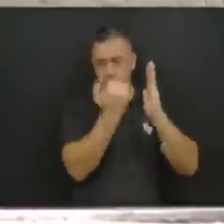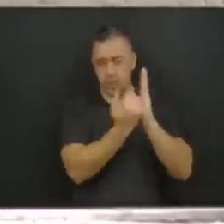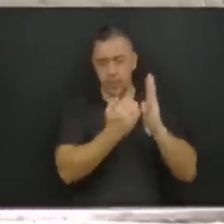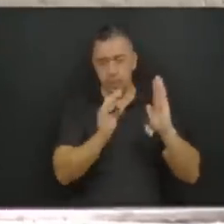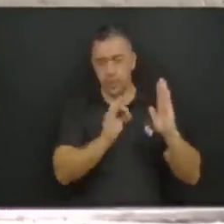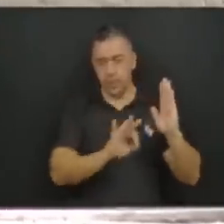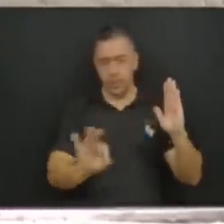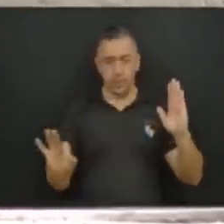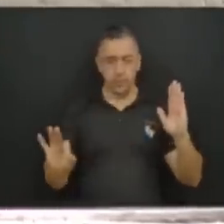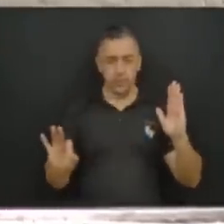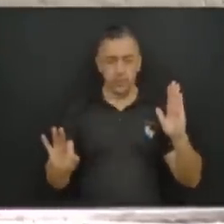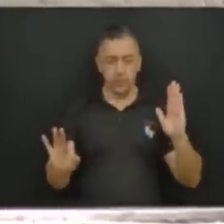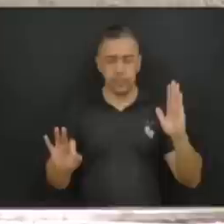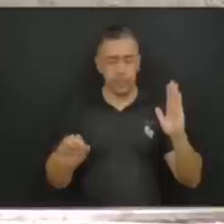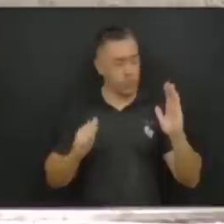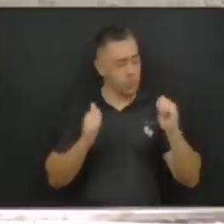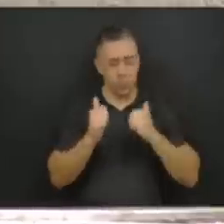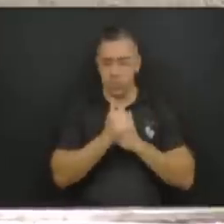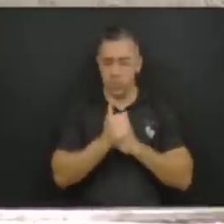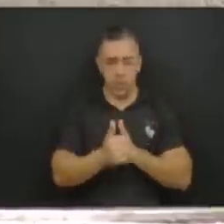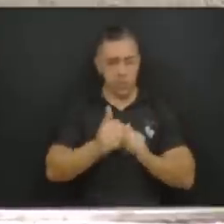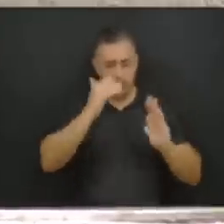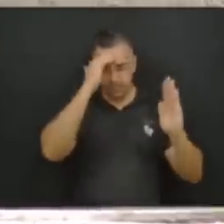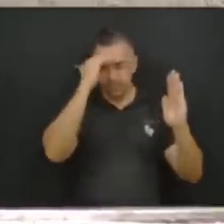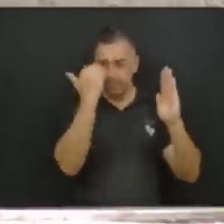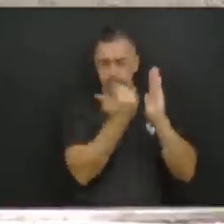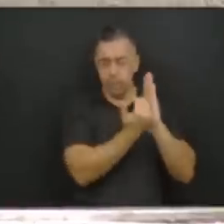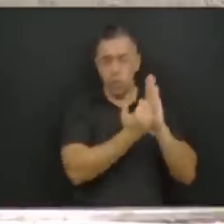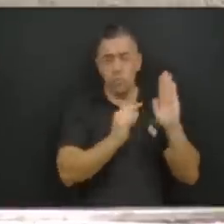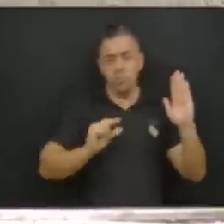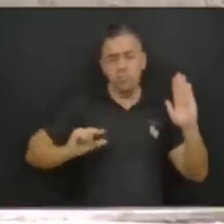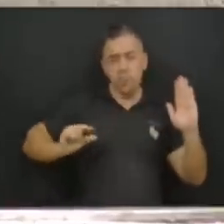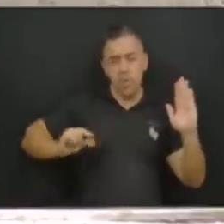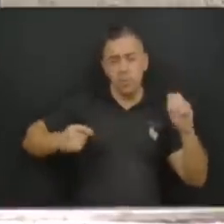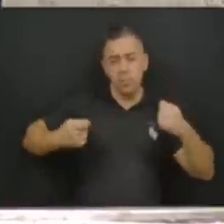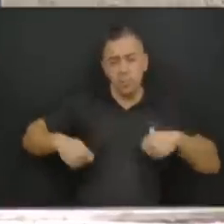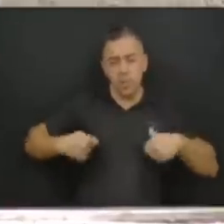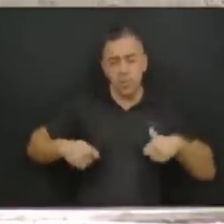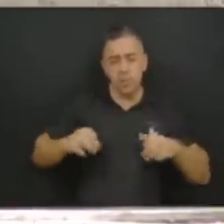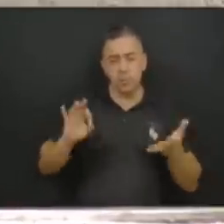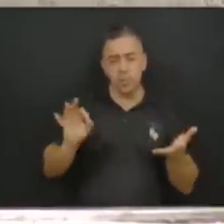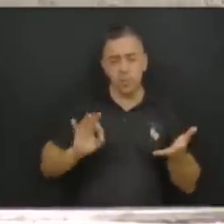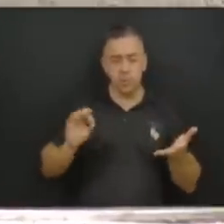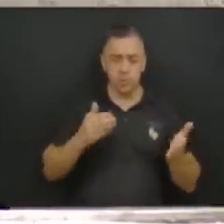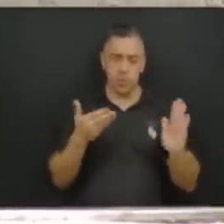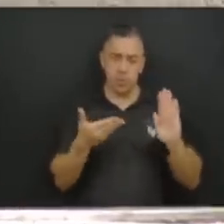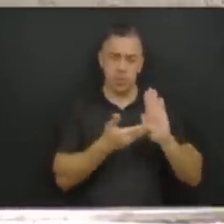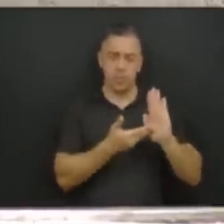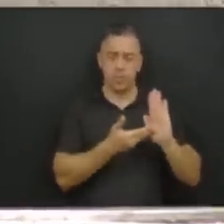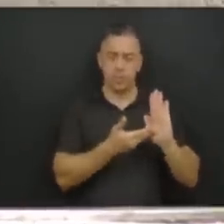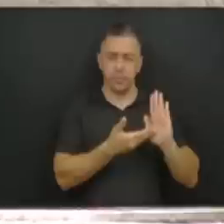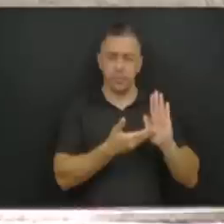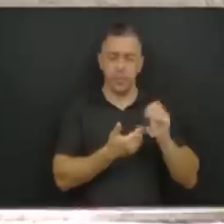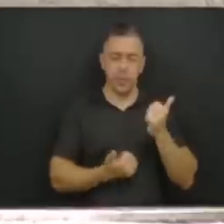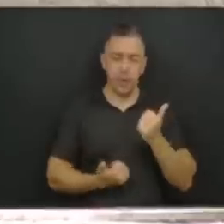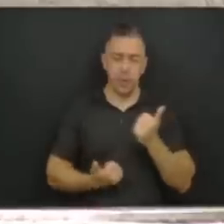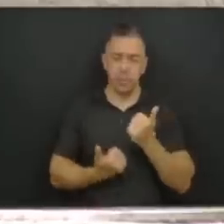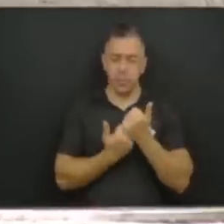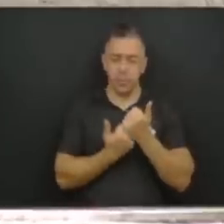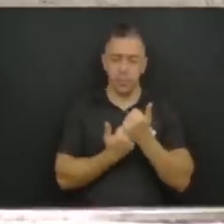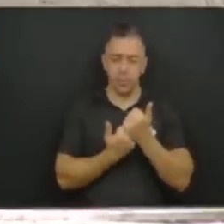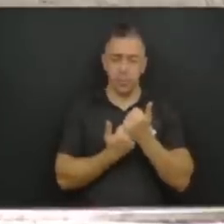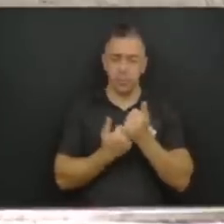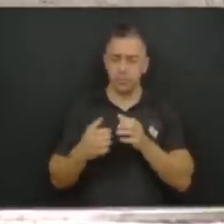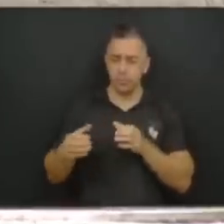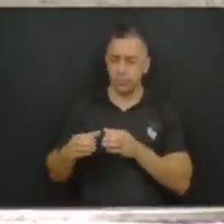e não se cumprir exatamente nem um mínimo necessário possível de um percentual de apoio